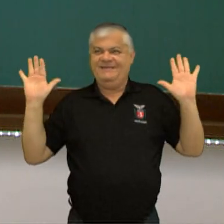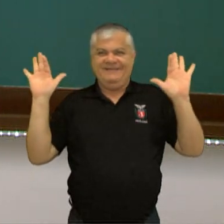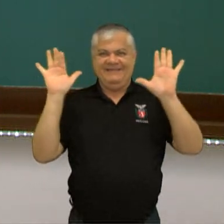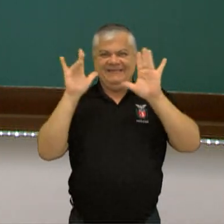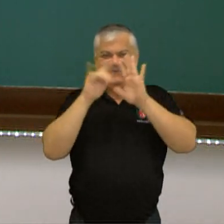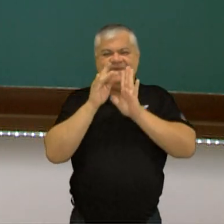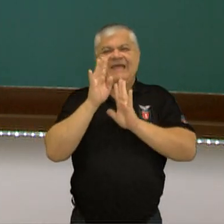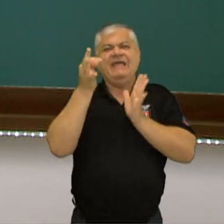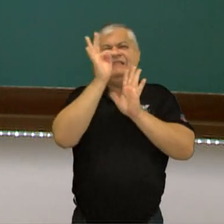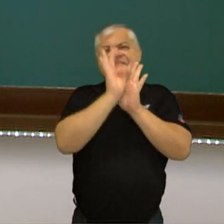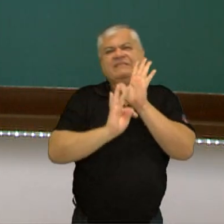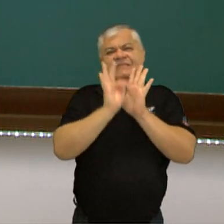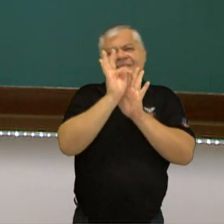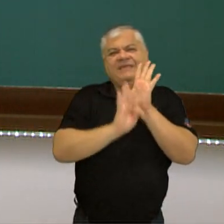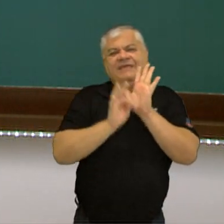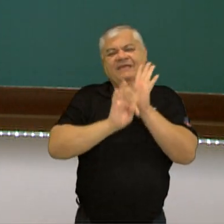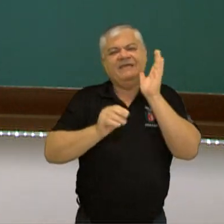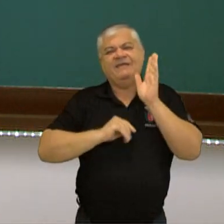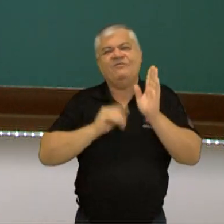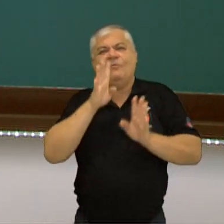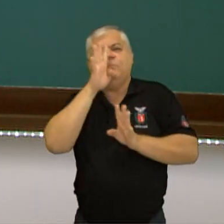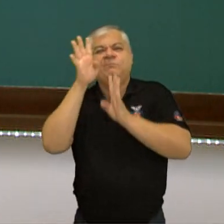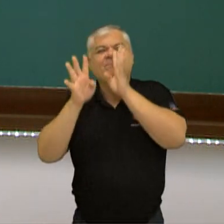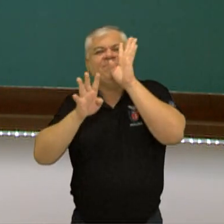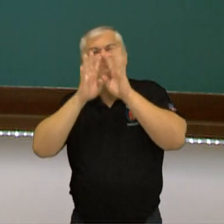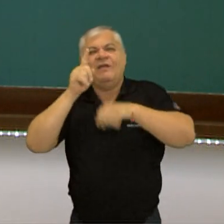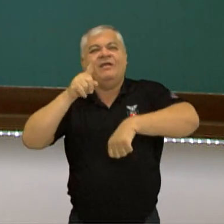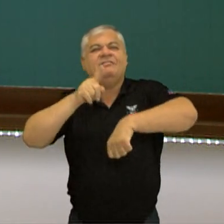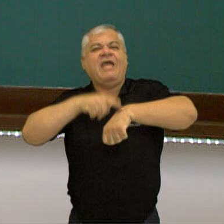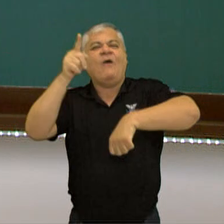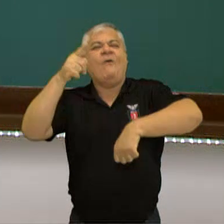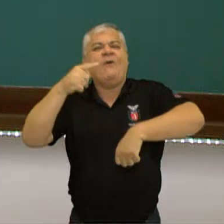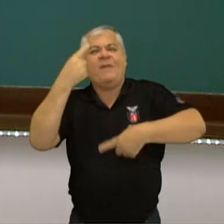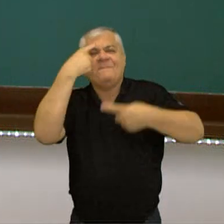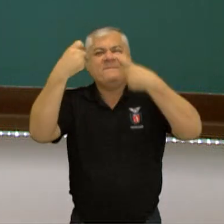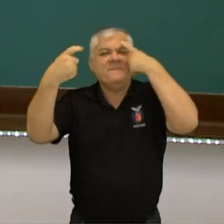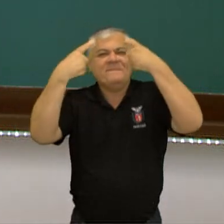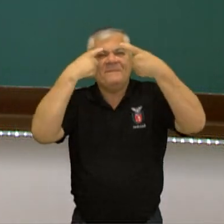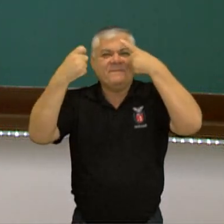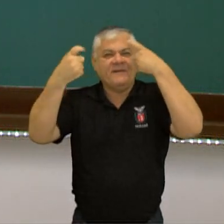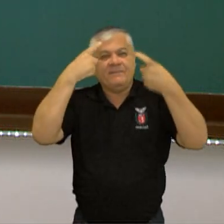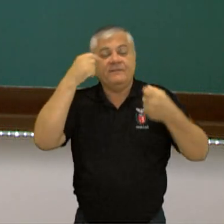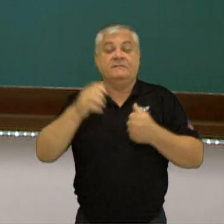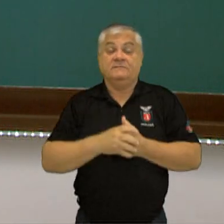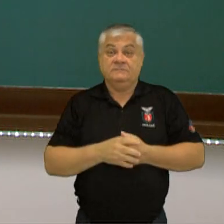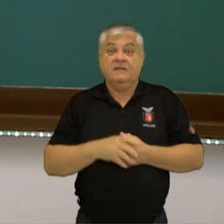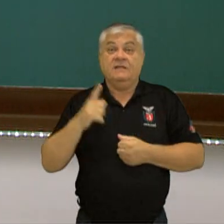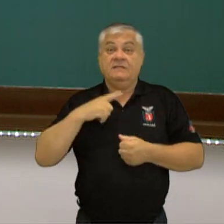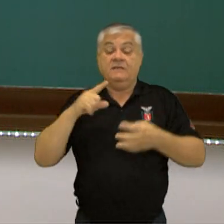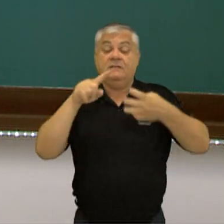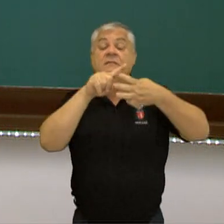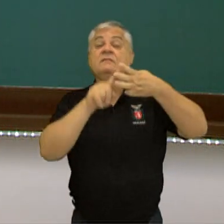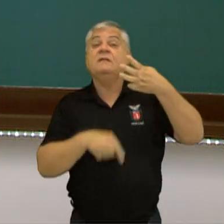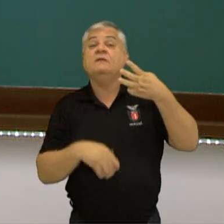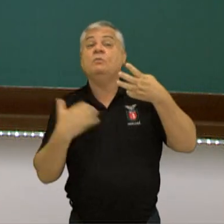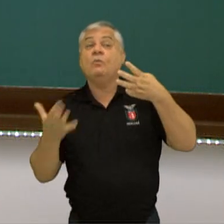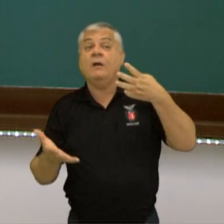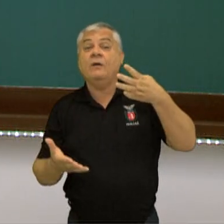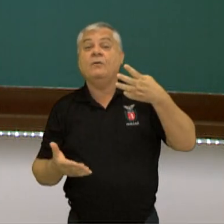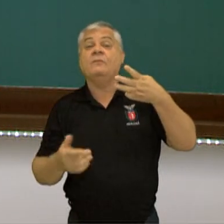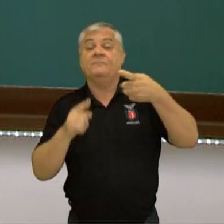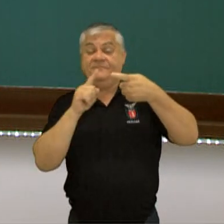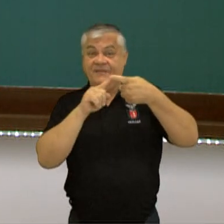texto, da proposta, né, dividido em três categorias, as quais são os